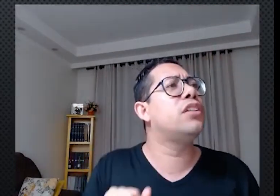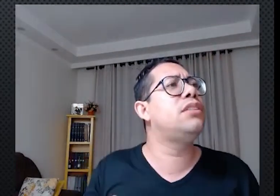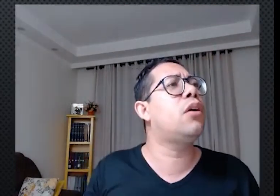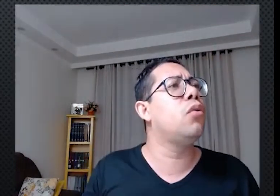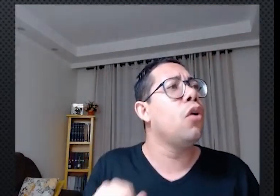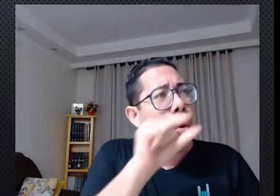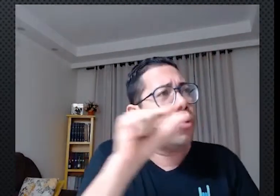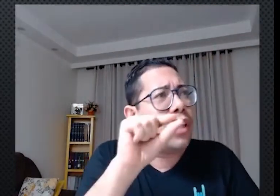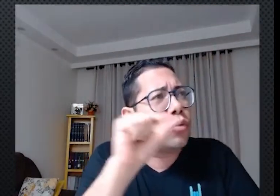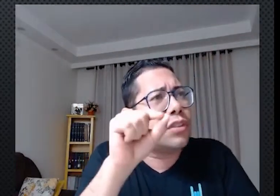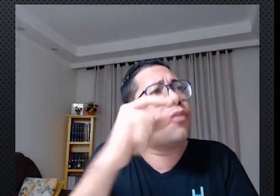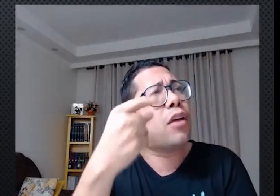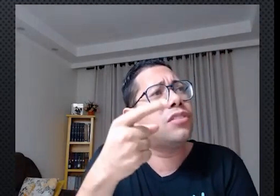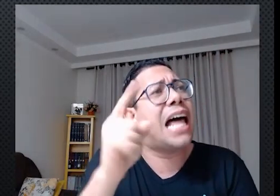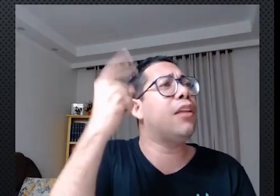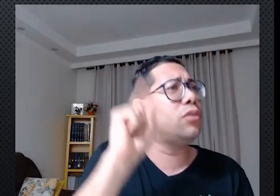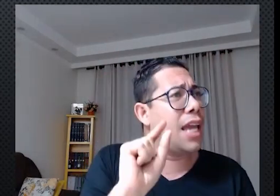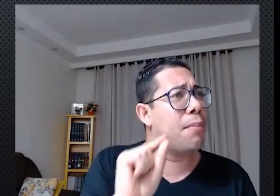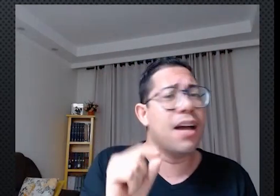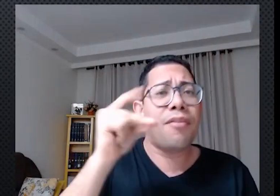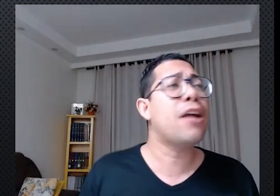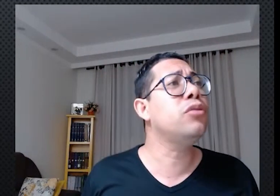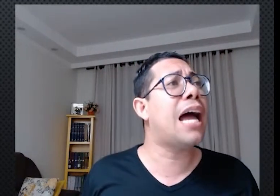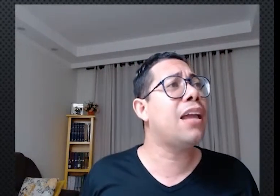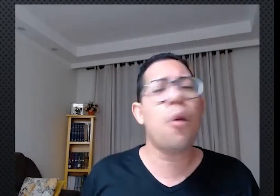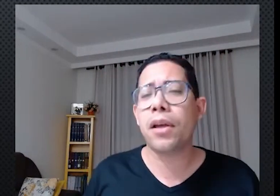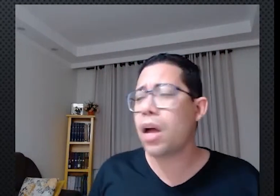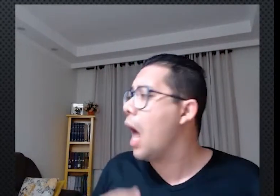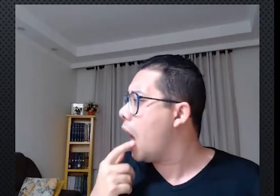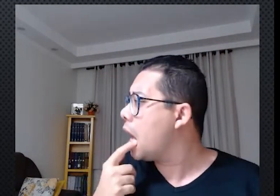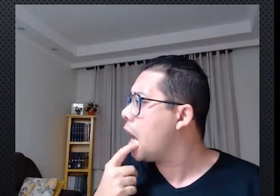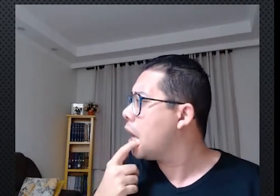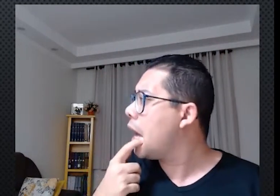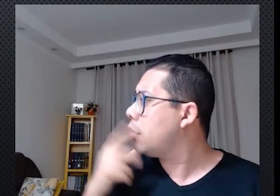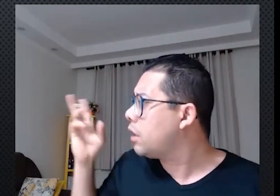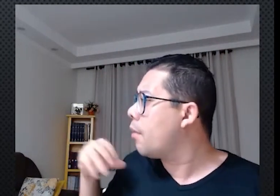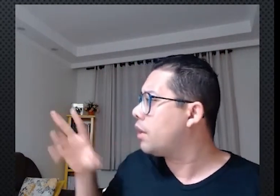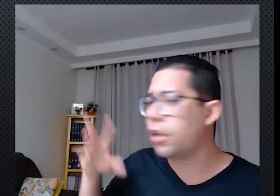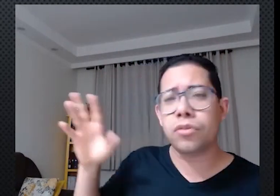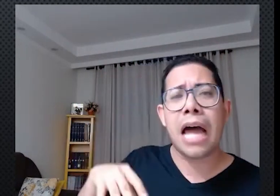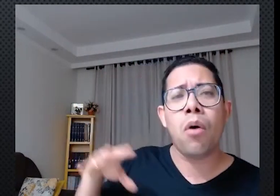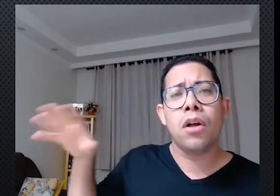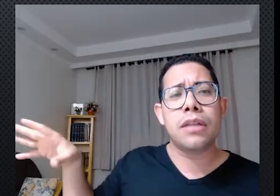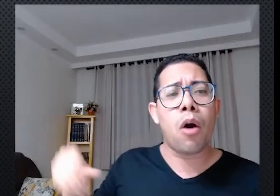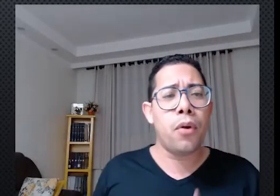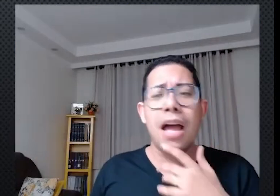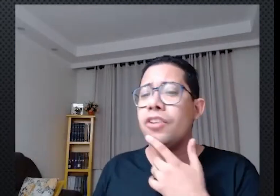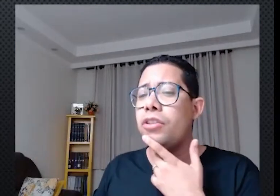falar o versículo ou o texto que você vai usar além do tema, vai me ajudar, hein? O pastor, é? Então tá bom, é texto